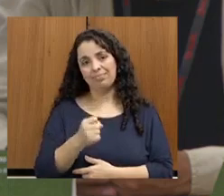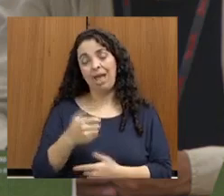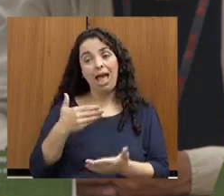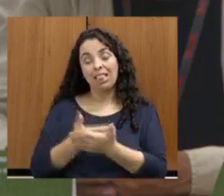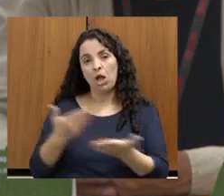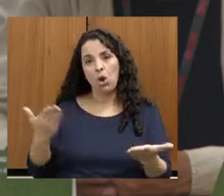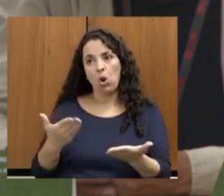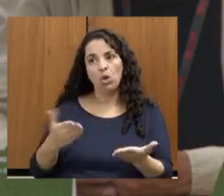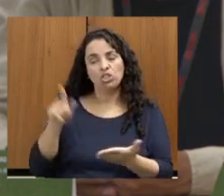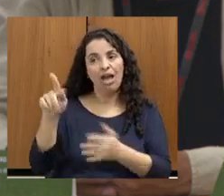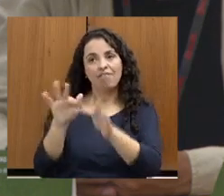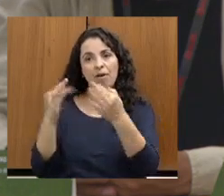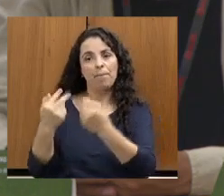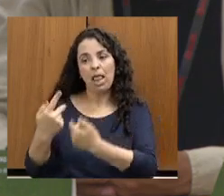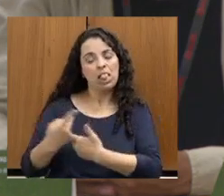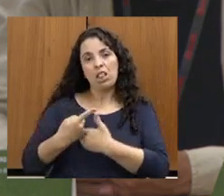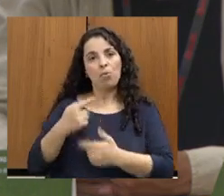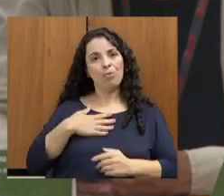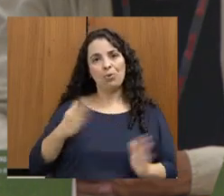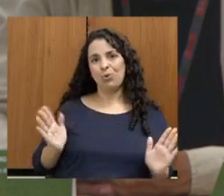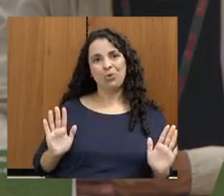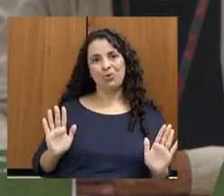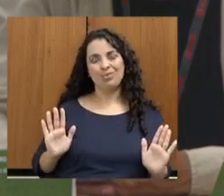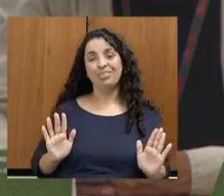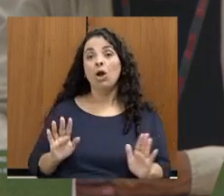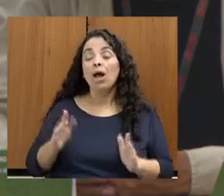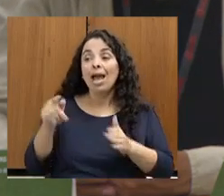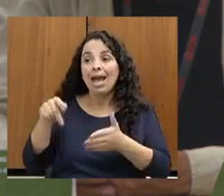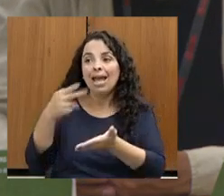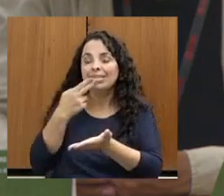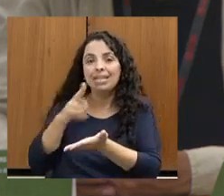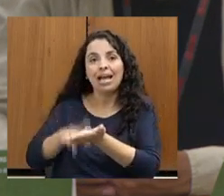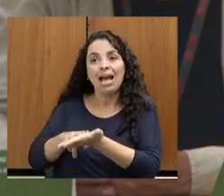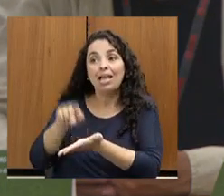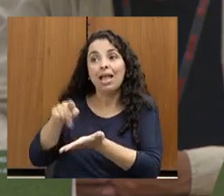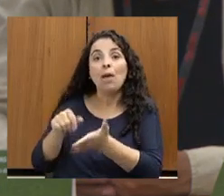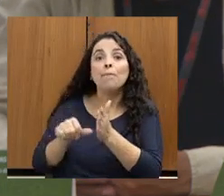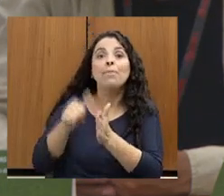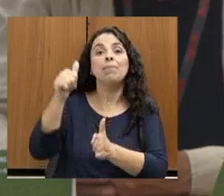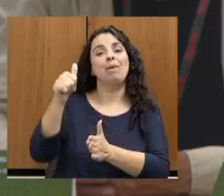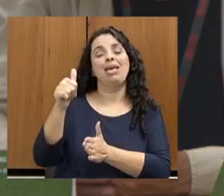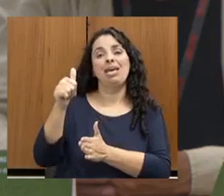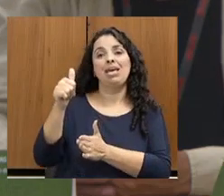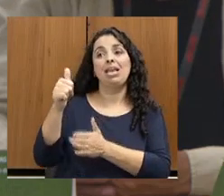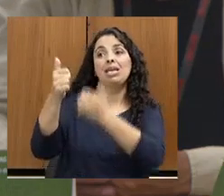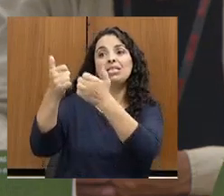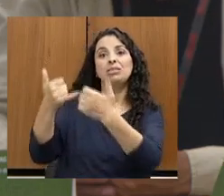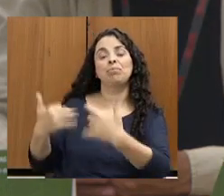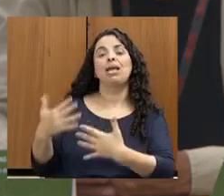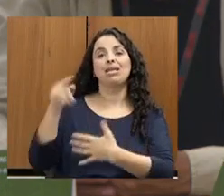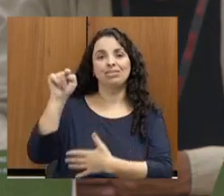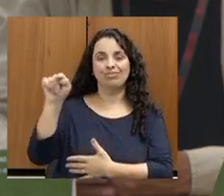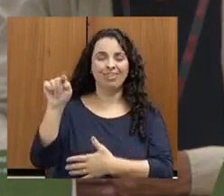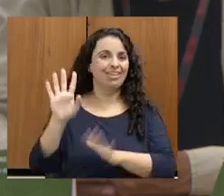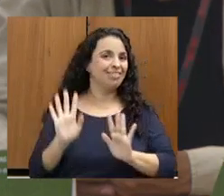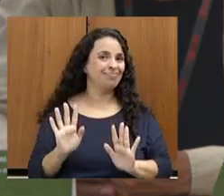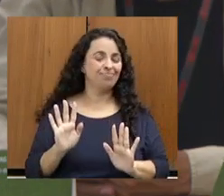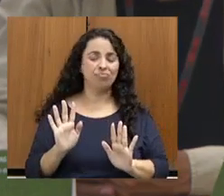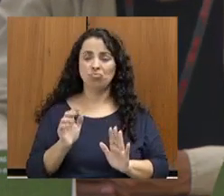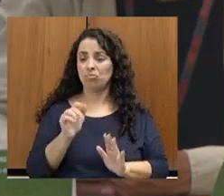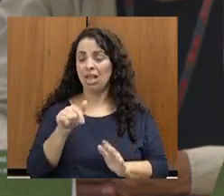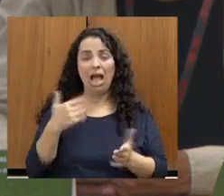Então, essa carta é a primeira escuta que eu tenho deles. Eu não tinha nenhuma